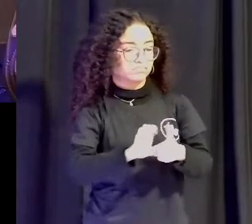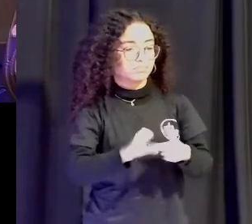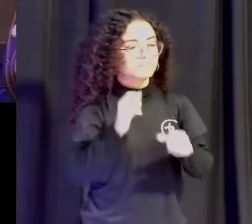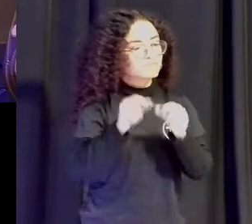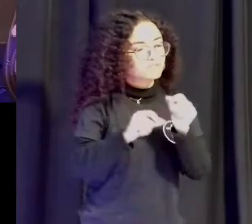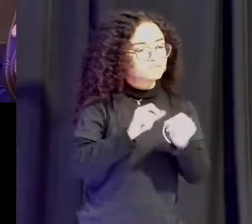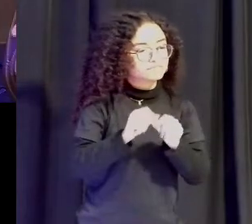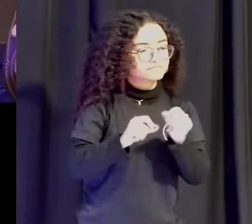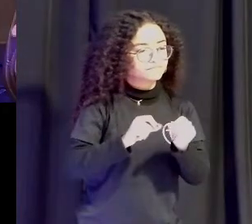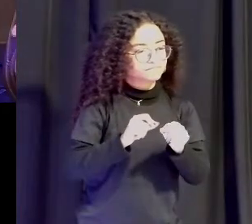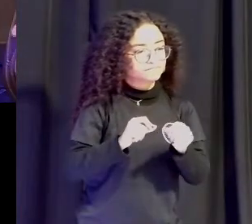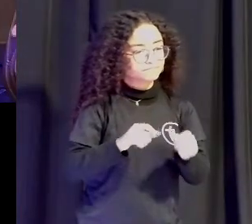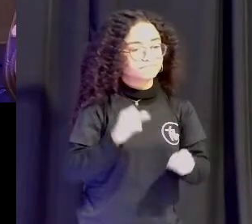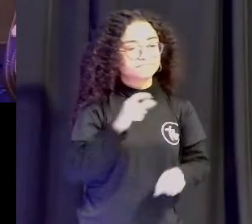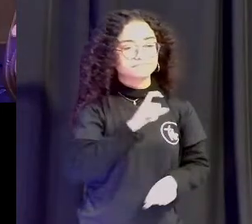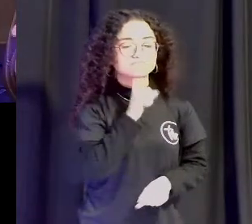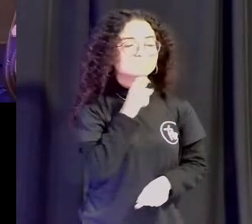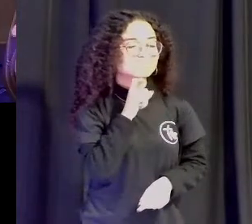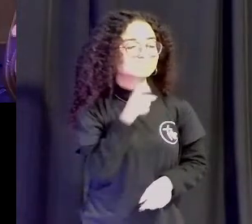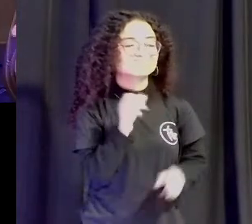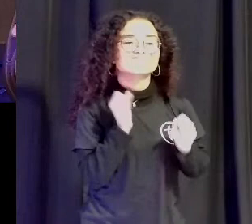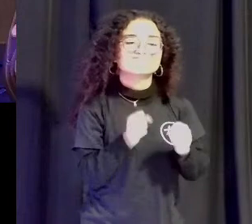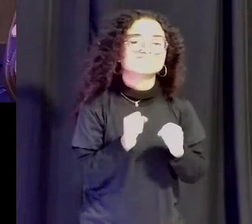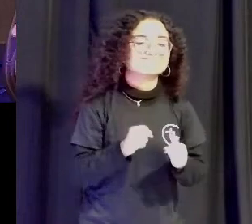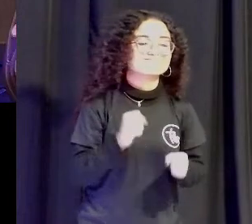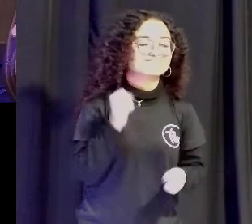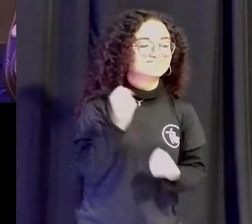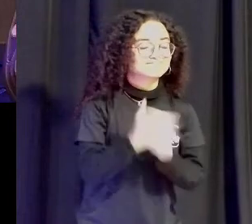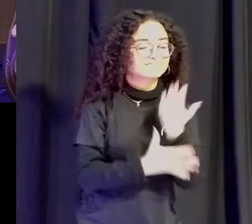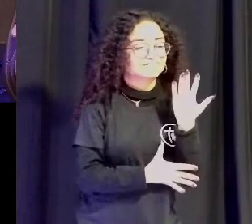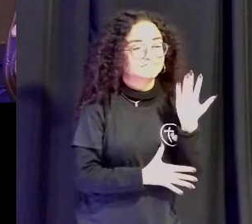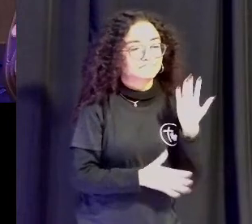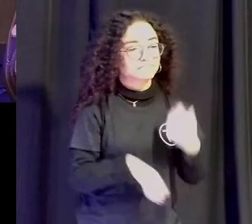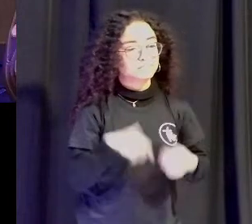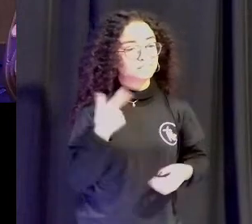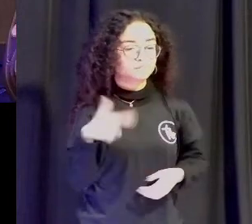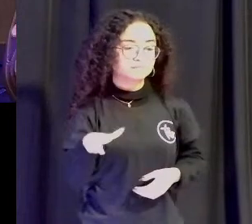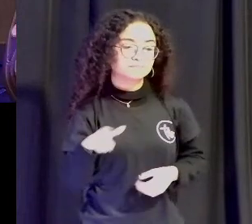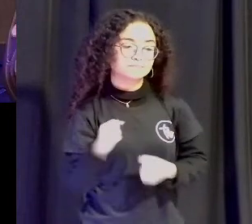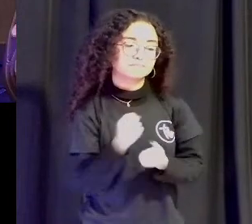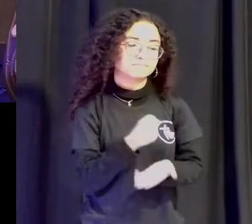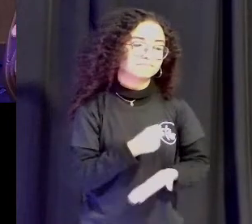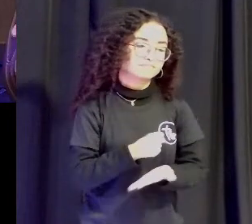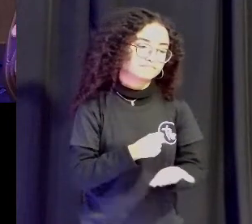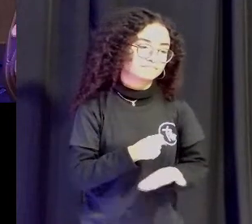pode lançar outro fundamento além do que já está posto,